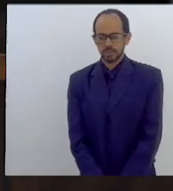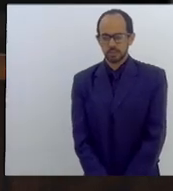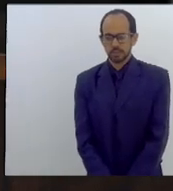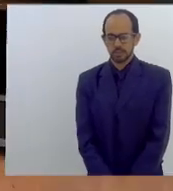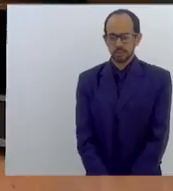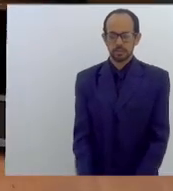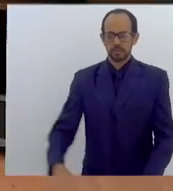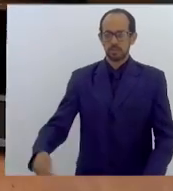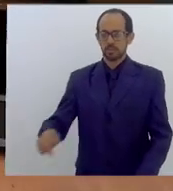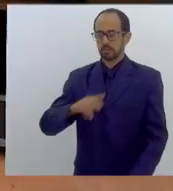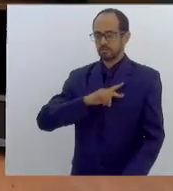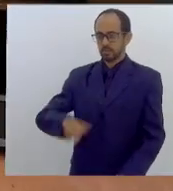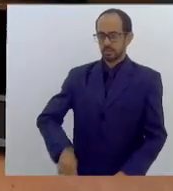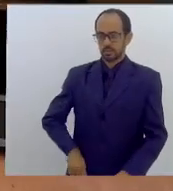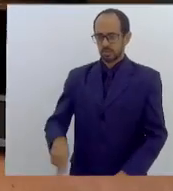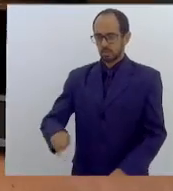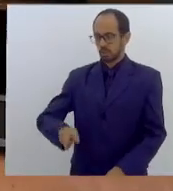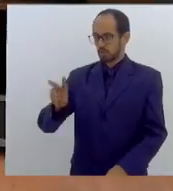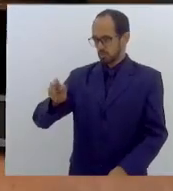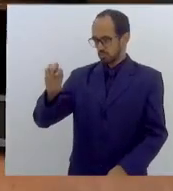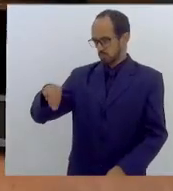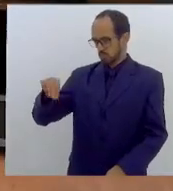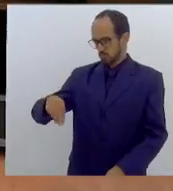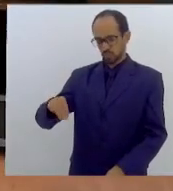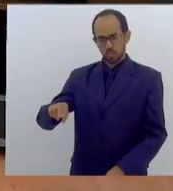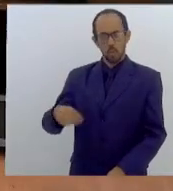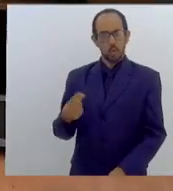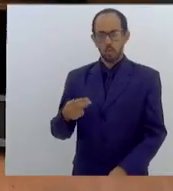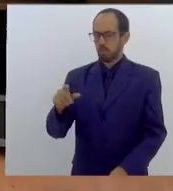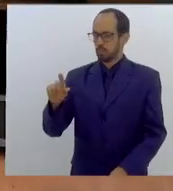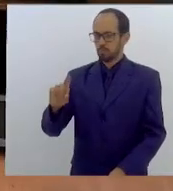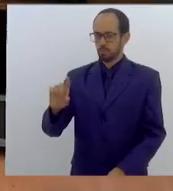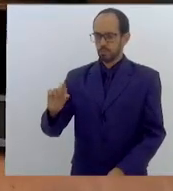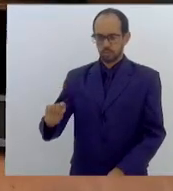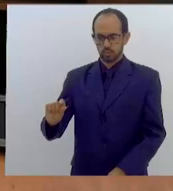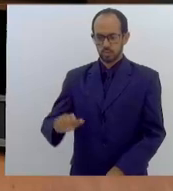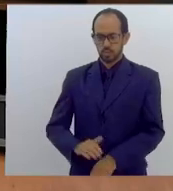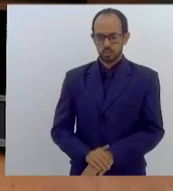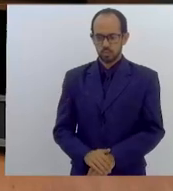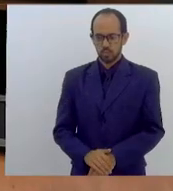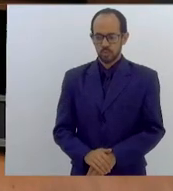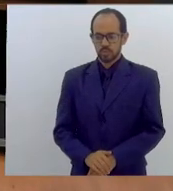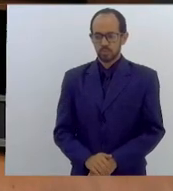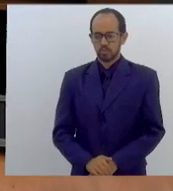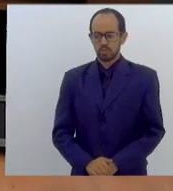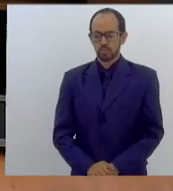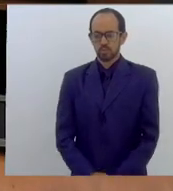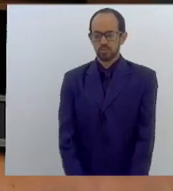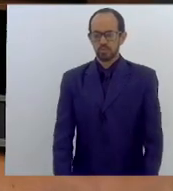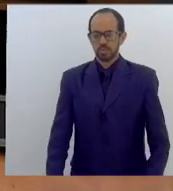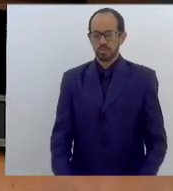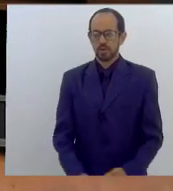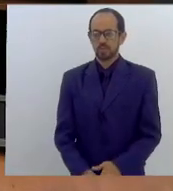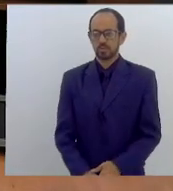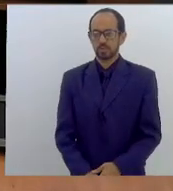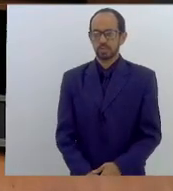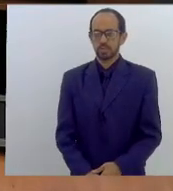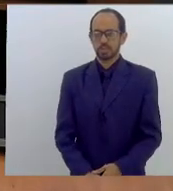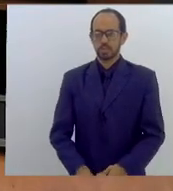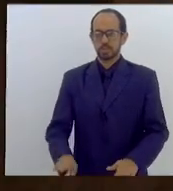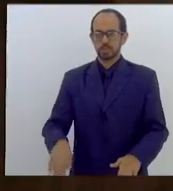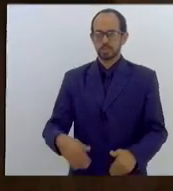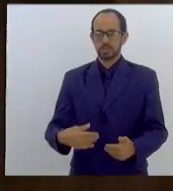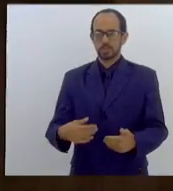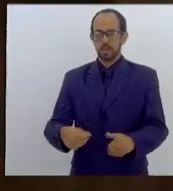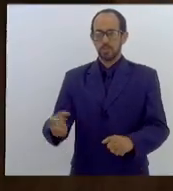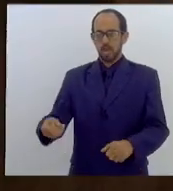Presidente, dentro de 2 minutos, até menos, eu quero pedir aos colegas ajuda, porque, na verdade, não se trata aqui de fazer qualquer